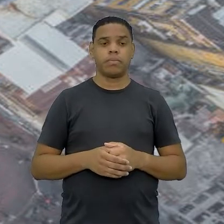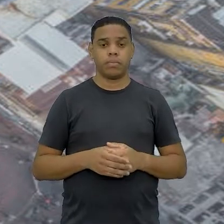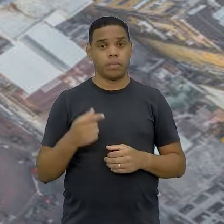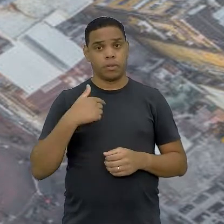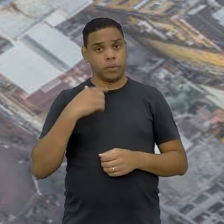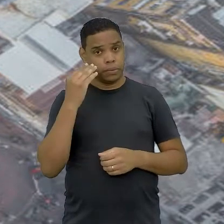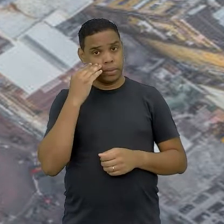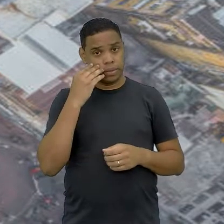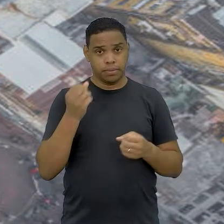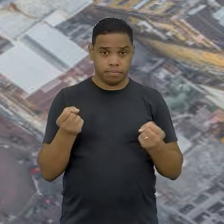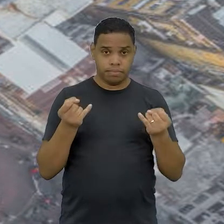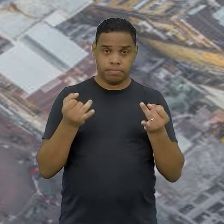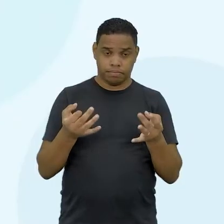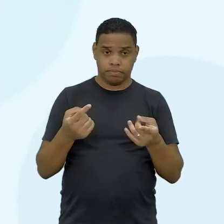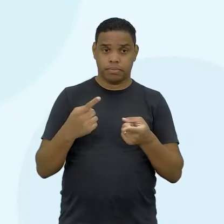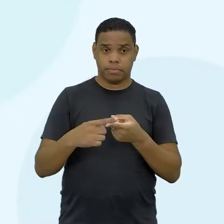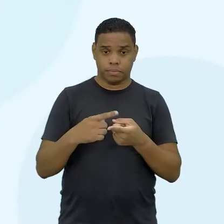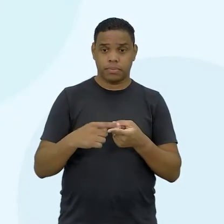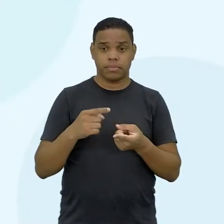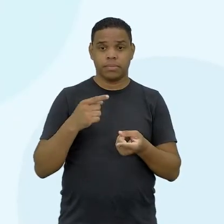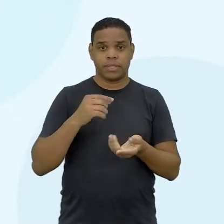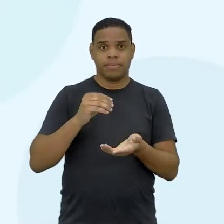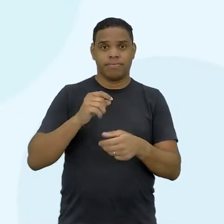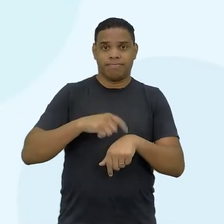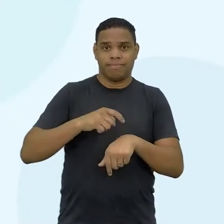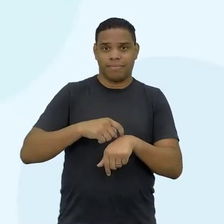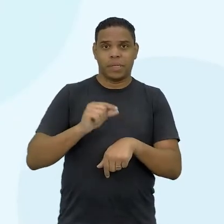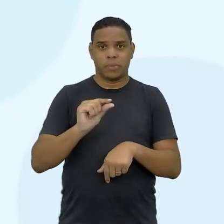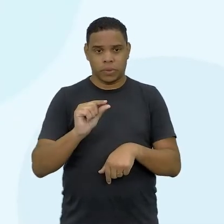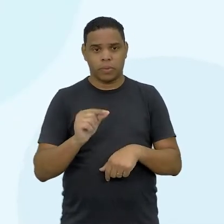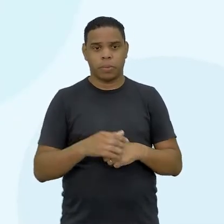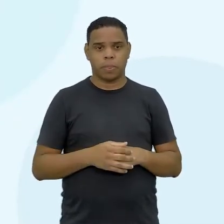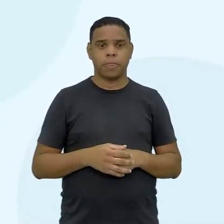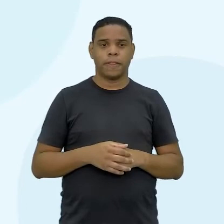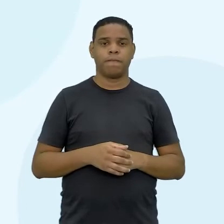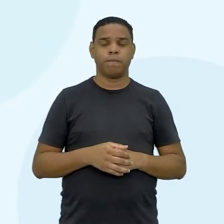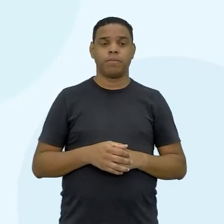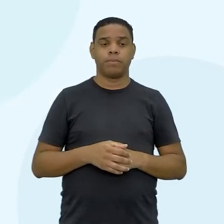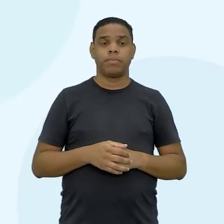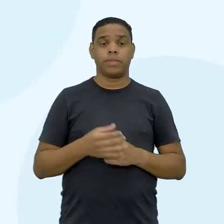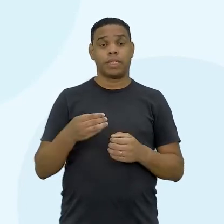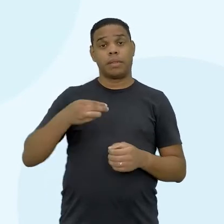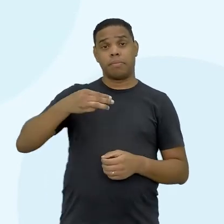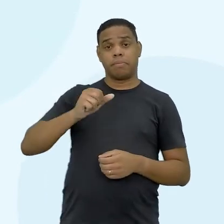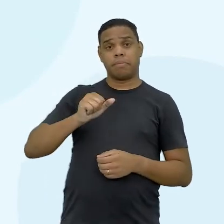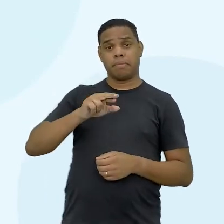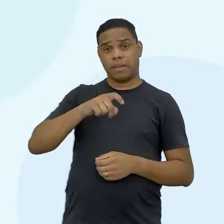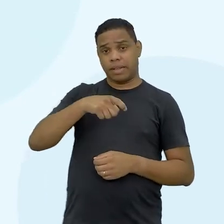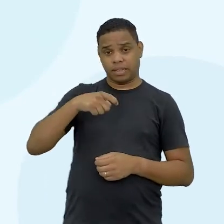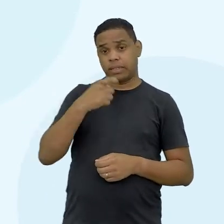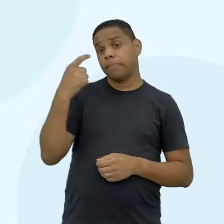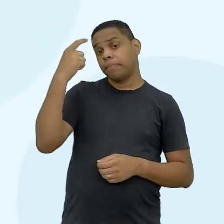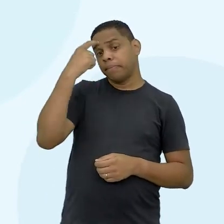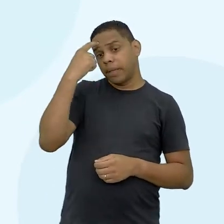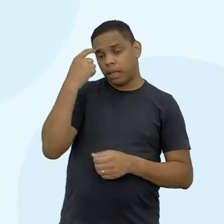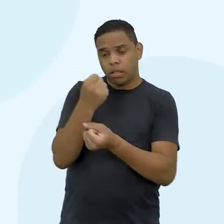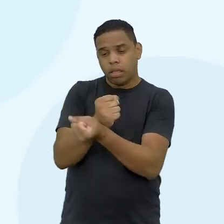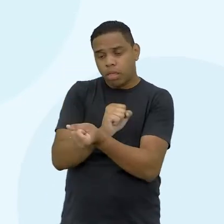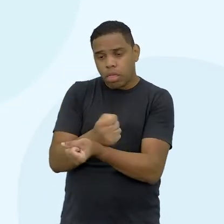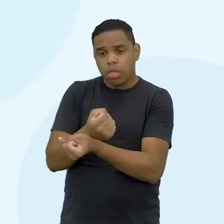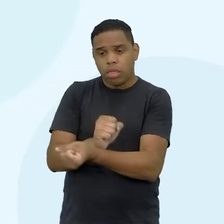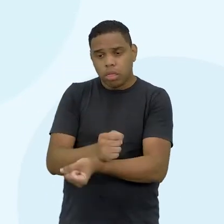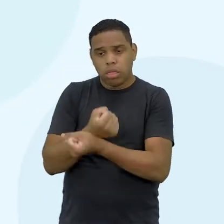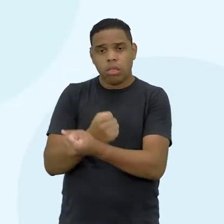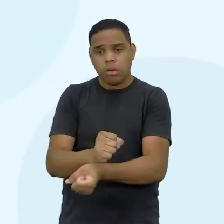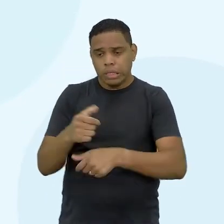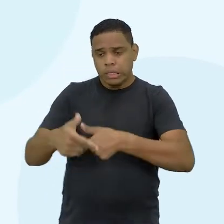menos tentar, né? Porque falta tempo. Vamos lá. Consequências. Para Marx, por exemplo, a alienação